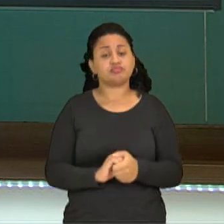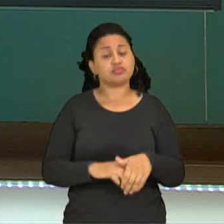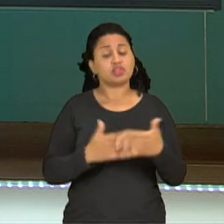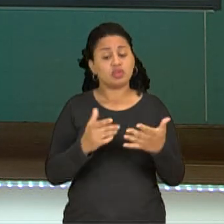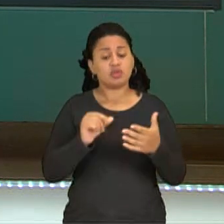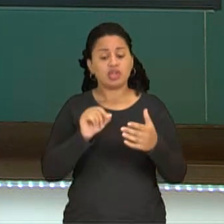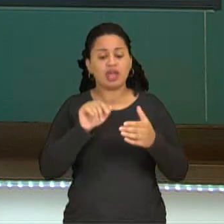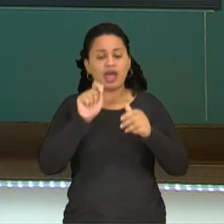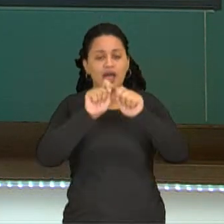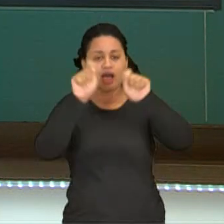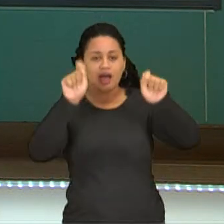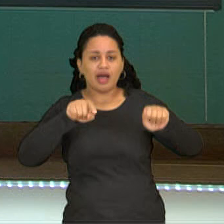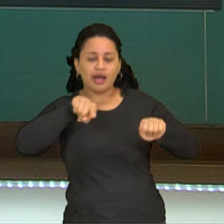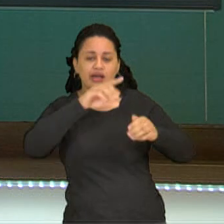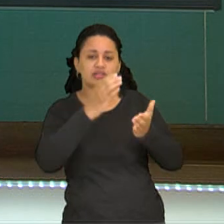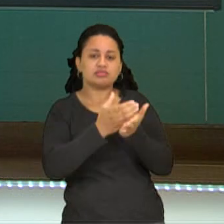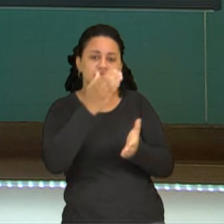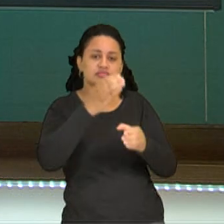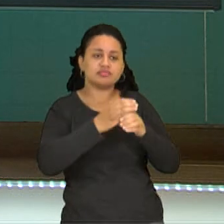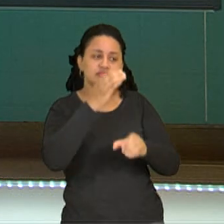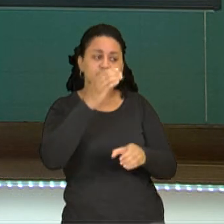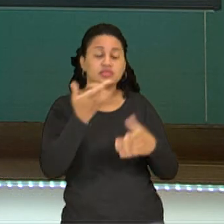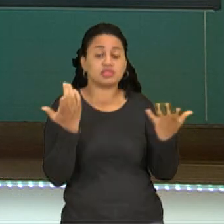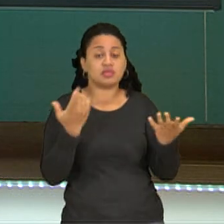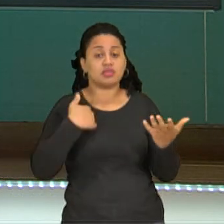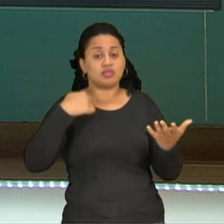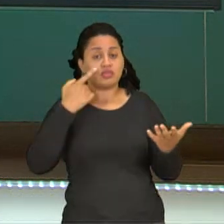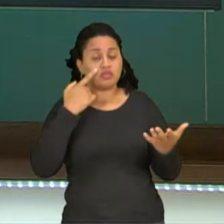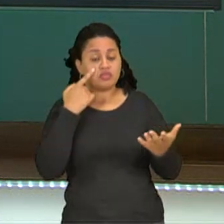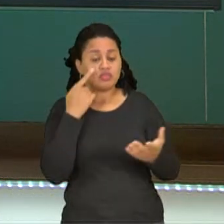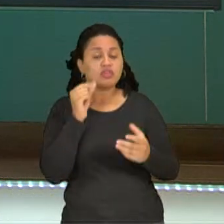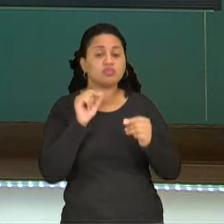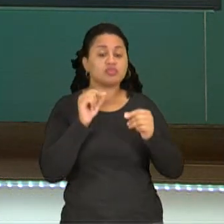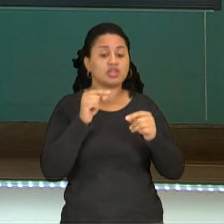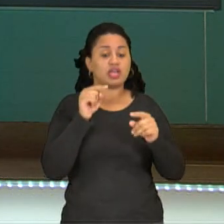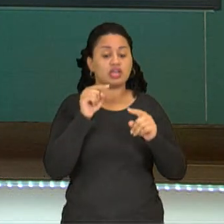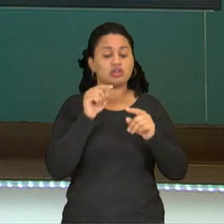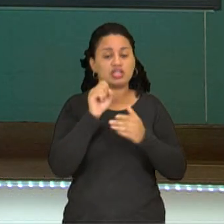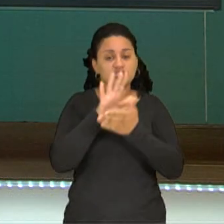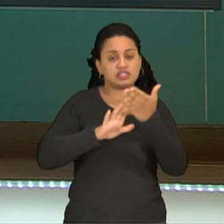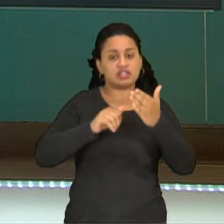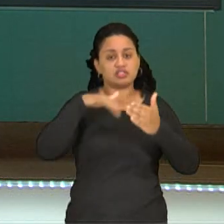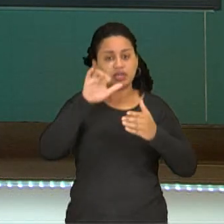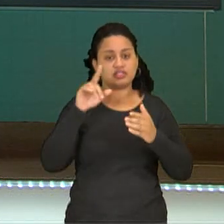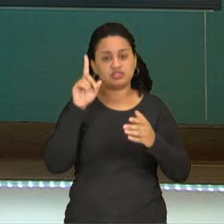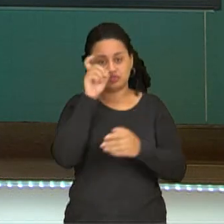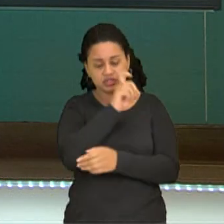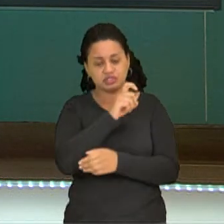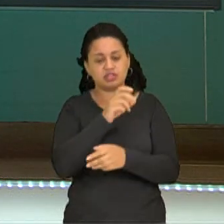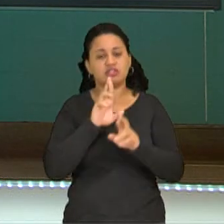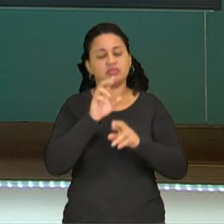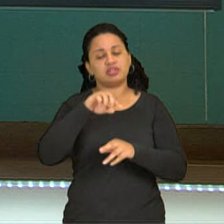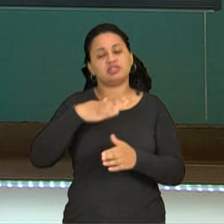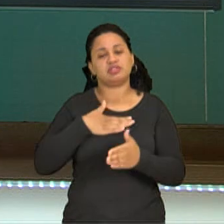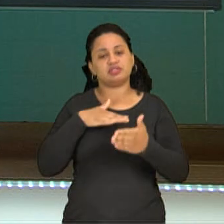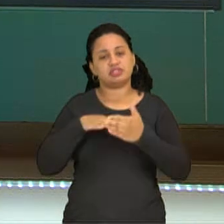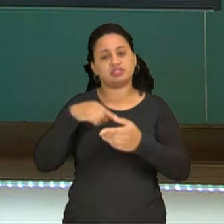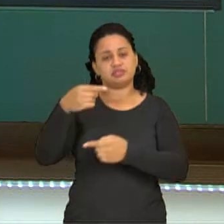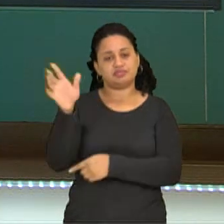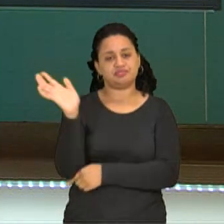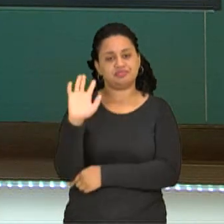exatamente sobre a área de cilindro. E vimos um pouquinho mais o nível de exercício. Espero que vocês tenham gostado e até breve.